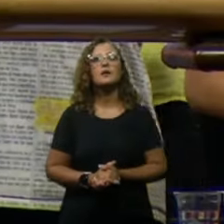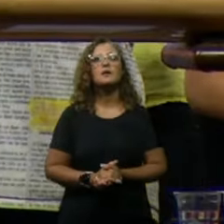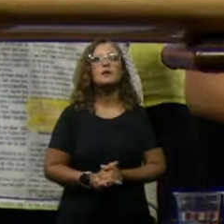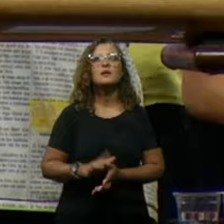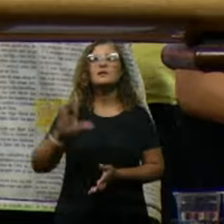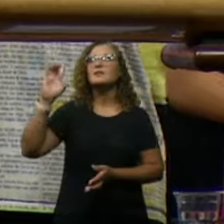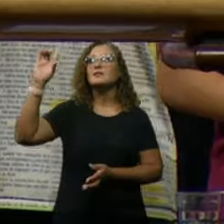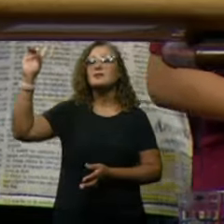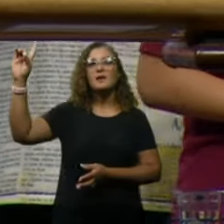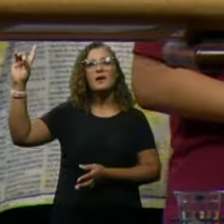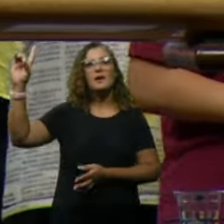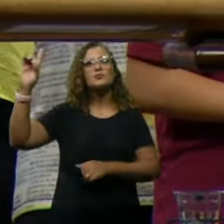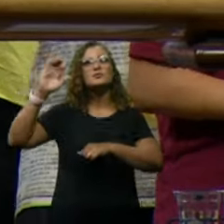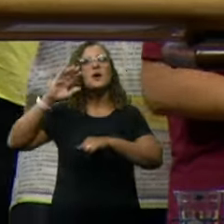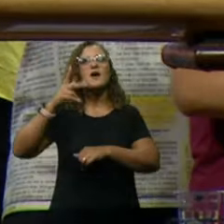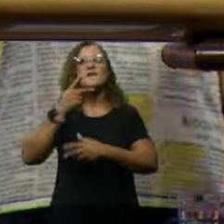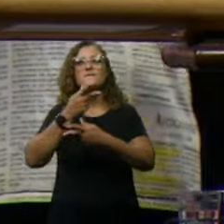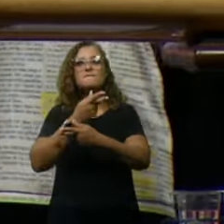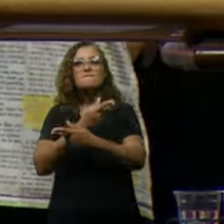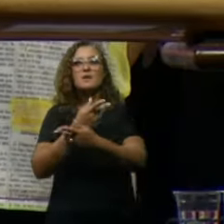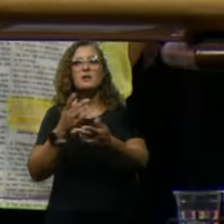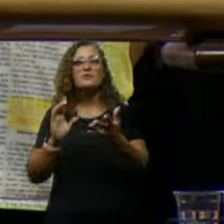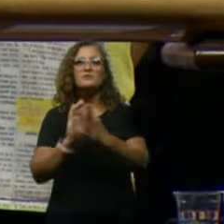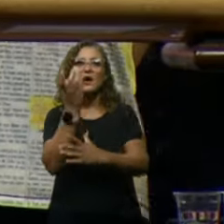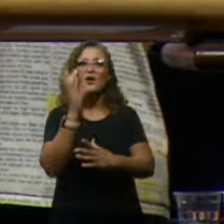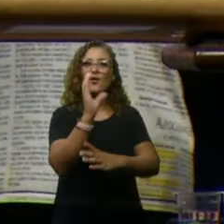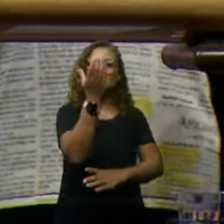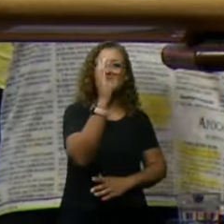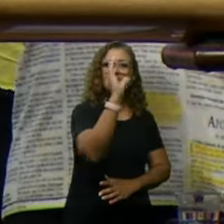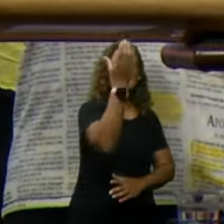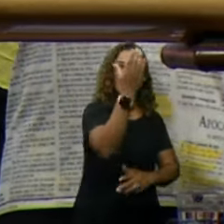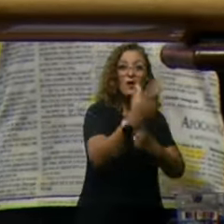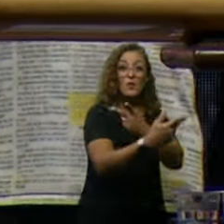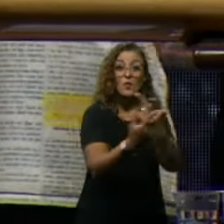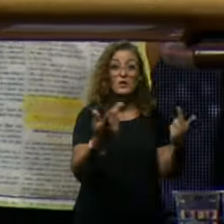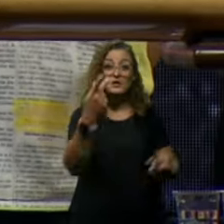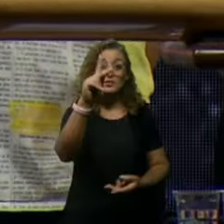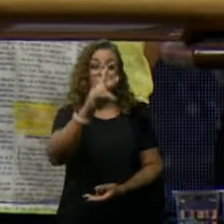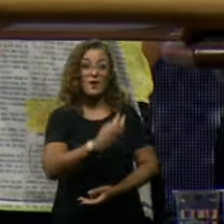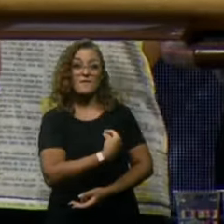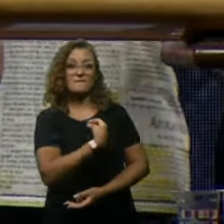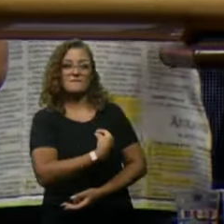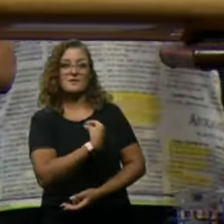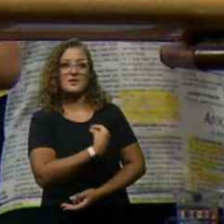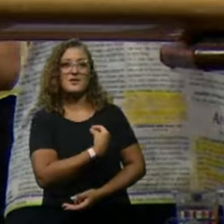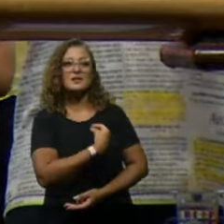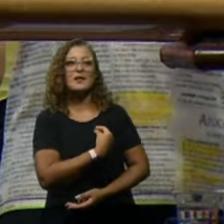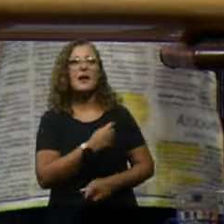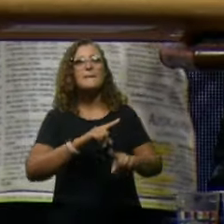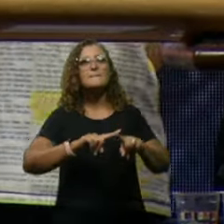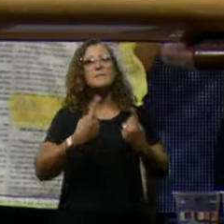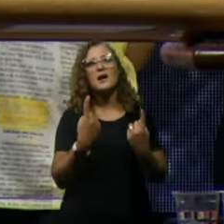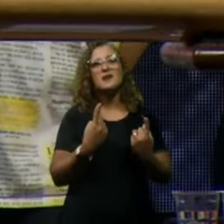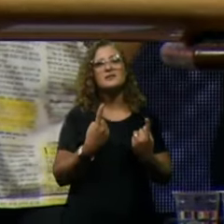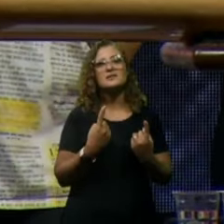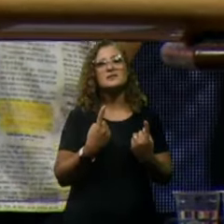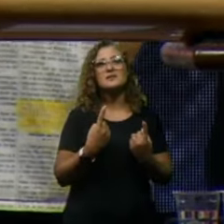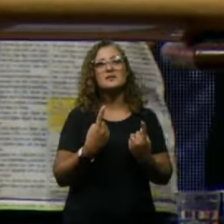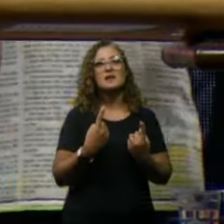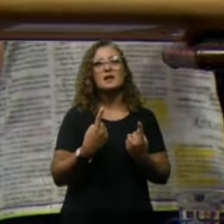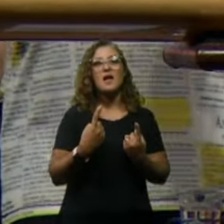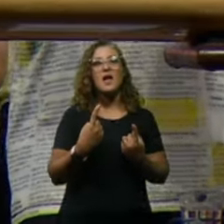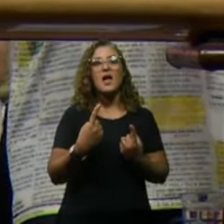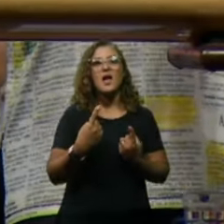pretexto é a isca o anzol é Deus é tanto é que depois que você ver